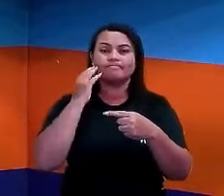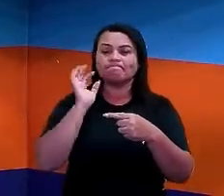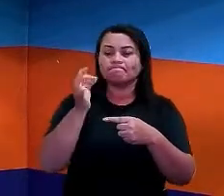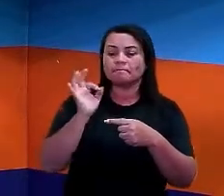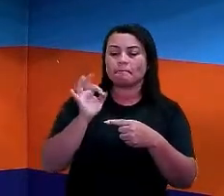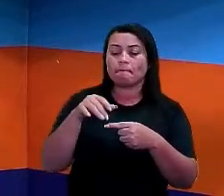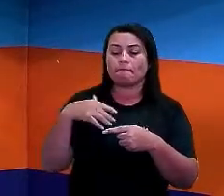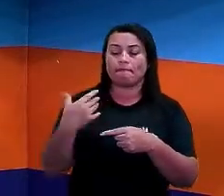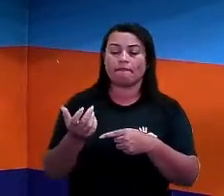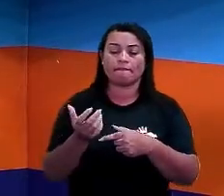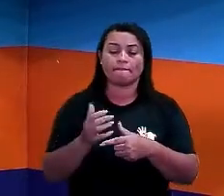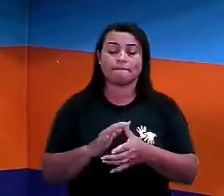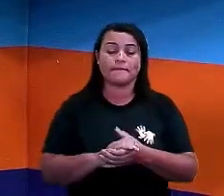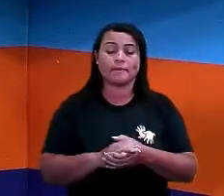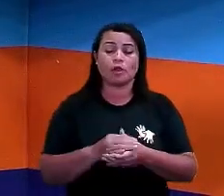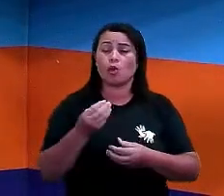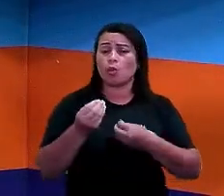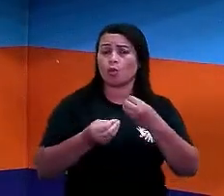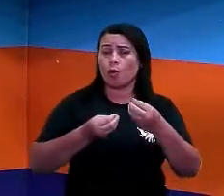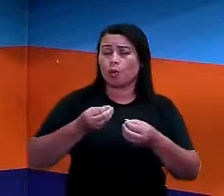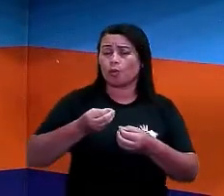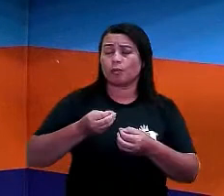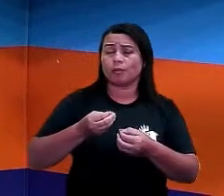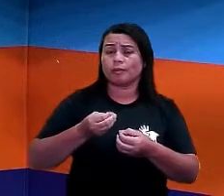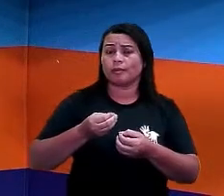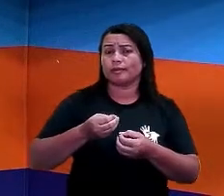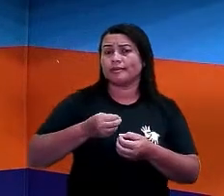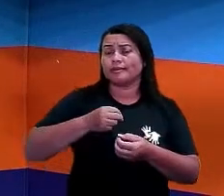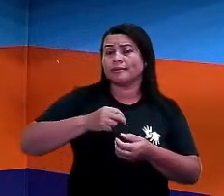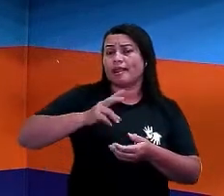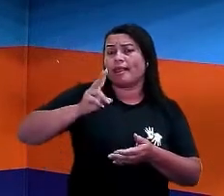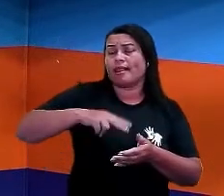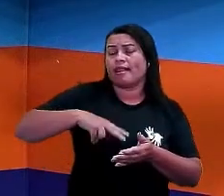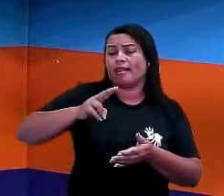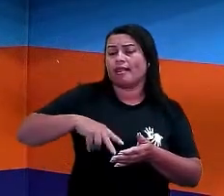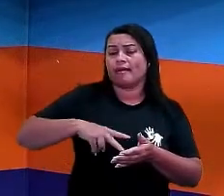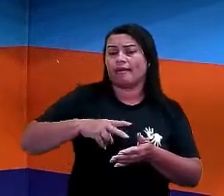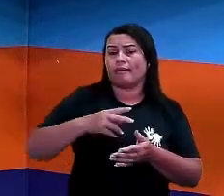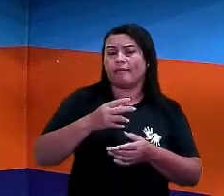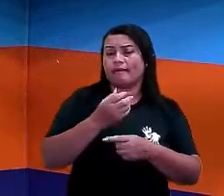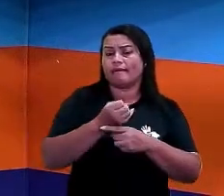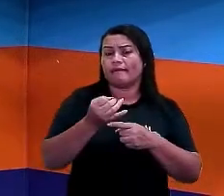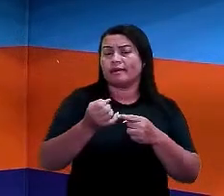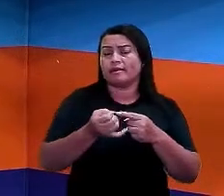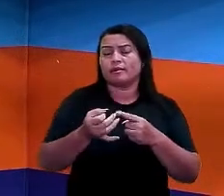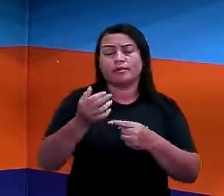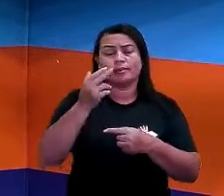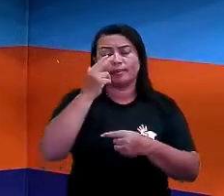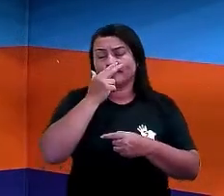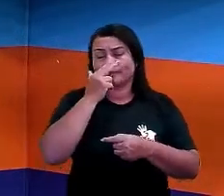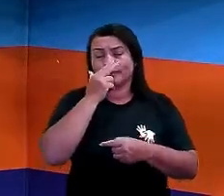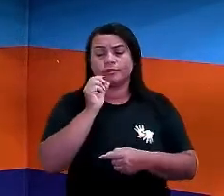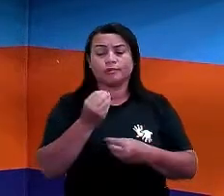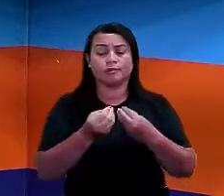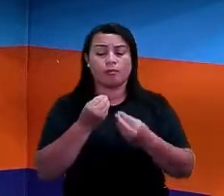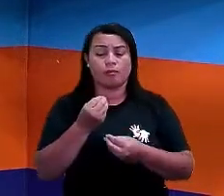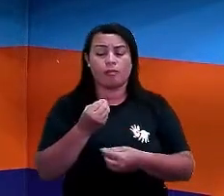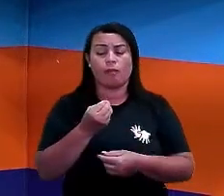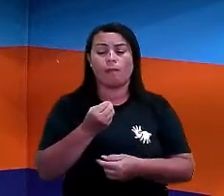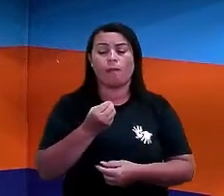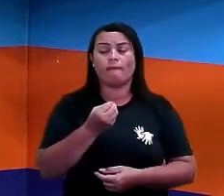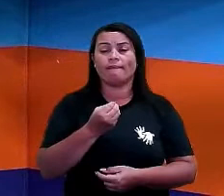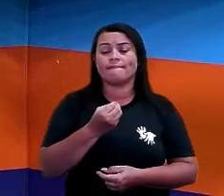certo? E como é que se lê essa fração? Lê do jeitinho que eu falei, né? Essa fração aqui